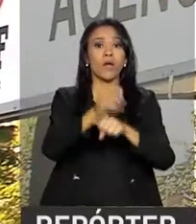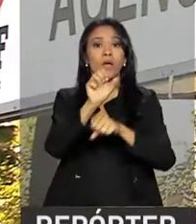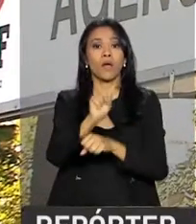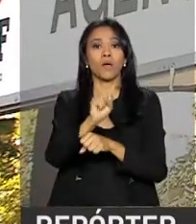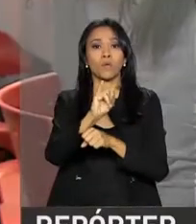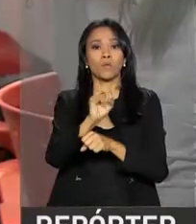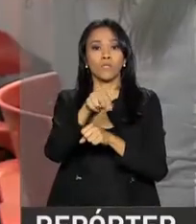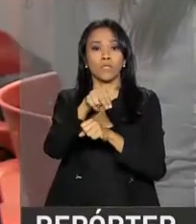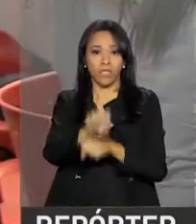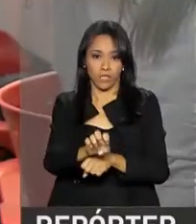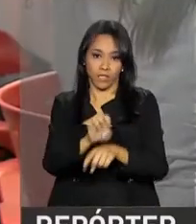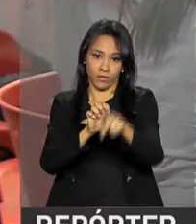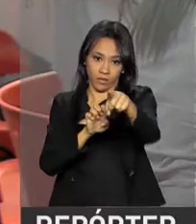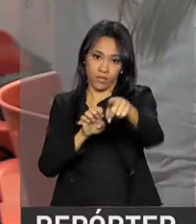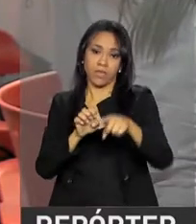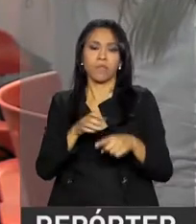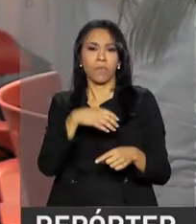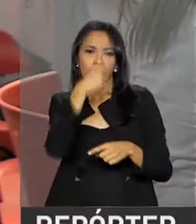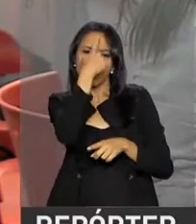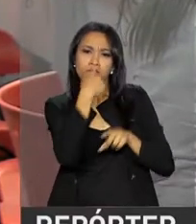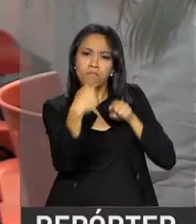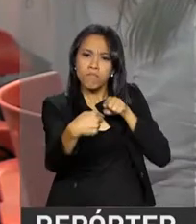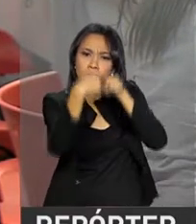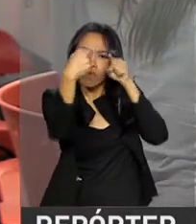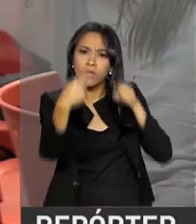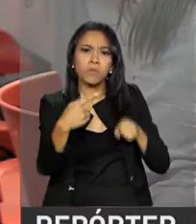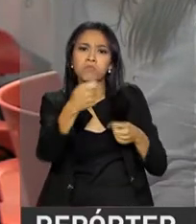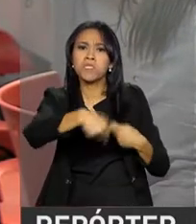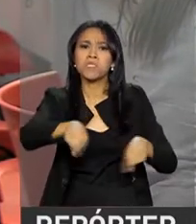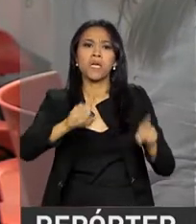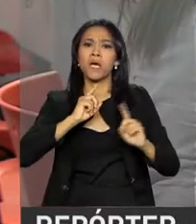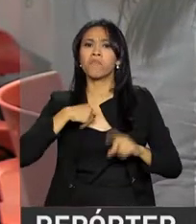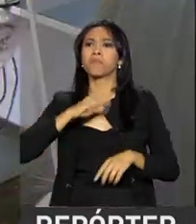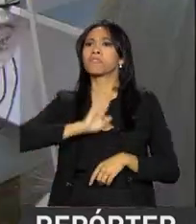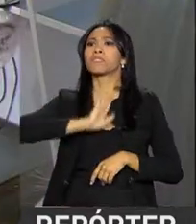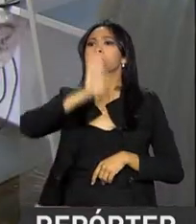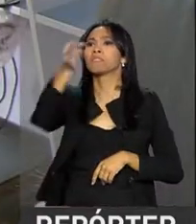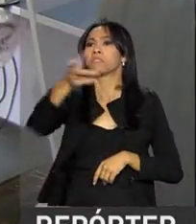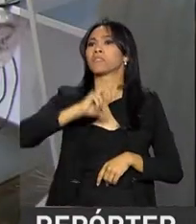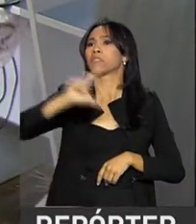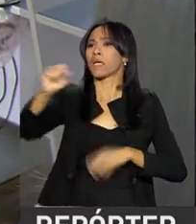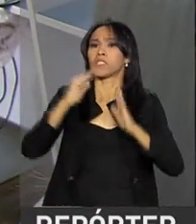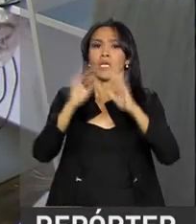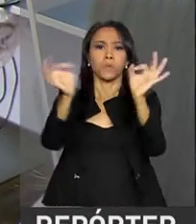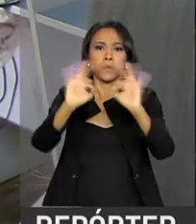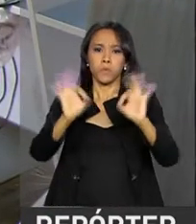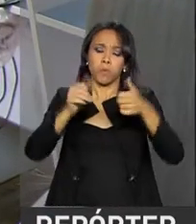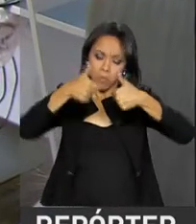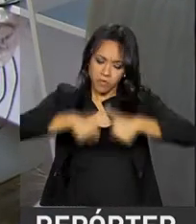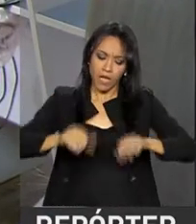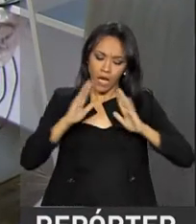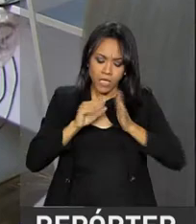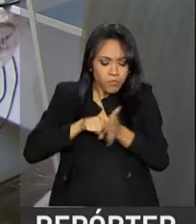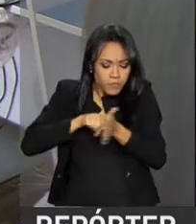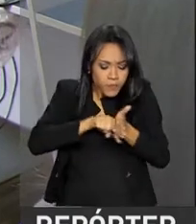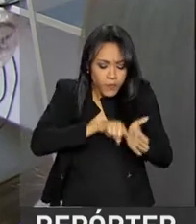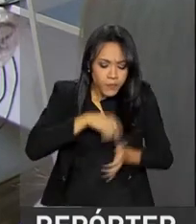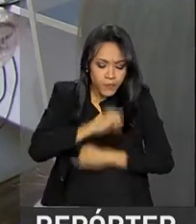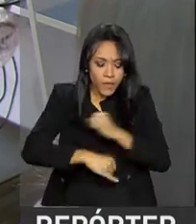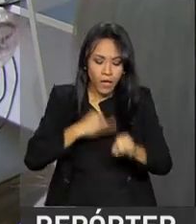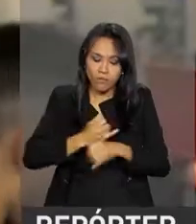uma vaga com o seu perfil. E ao saber que nem precisaria sair de casa para acessar todas as informações da Central do Trabalhador,